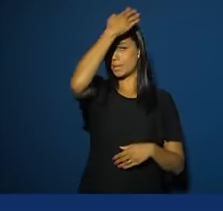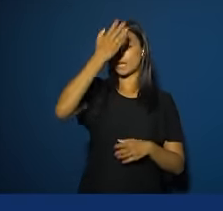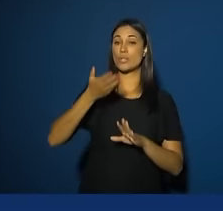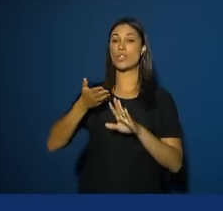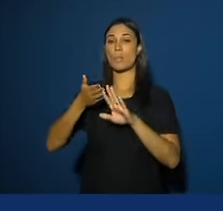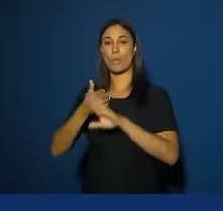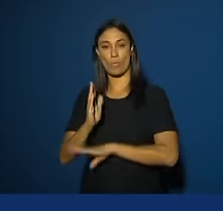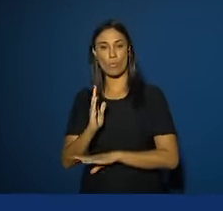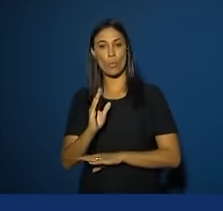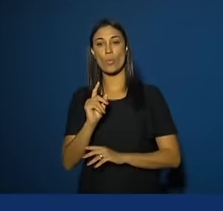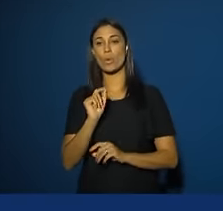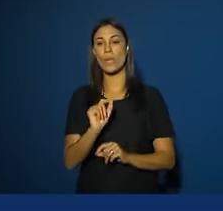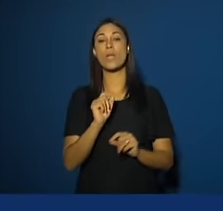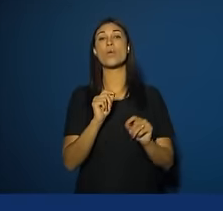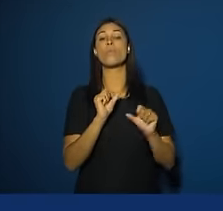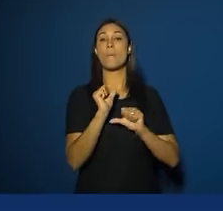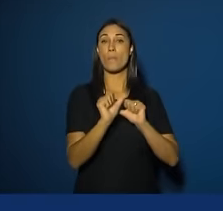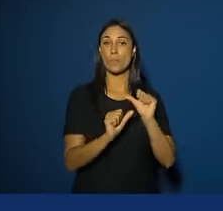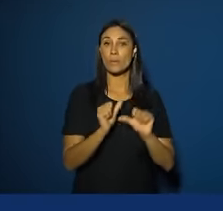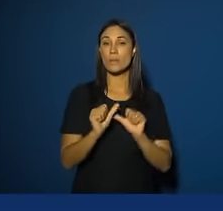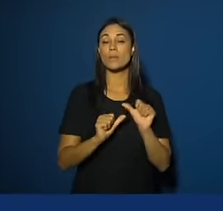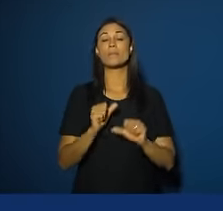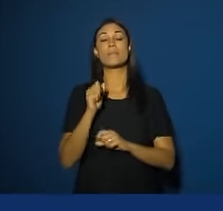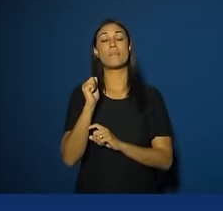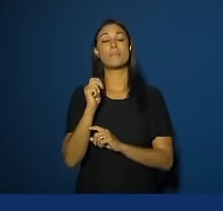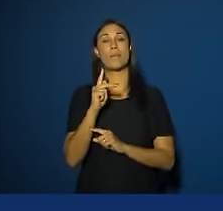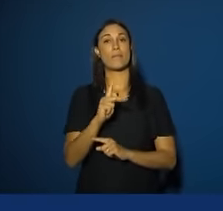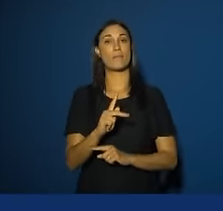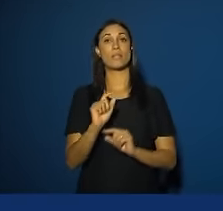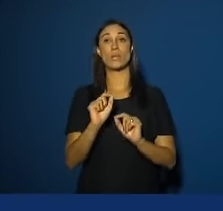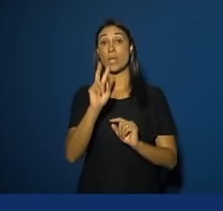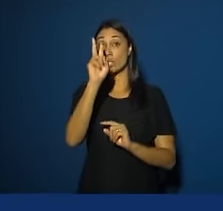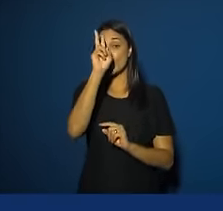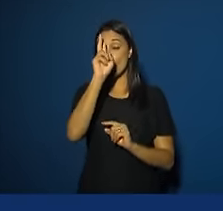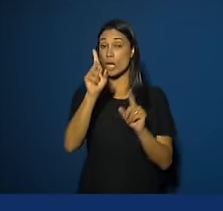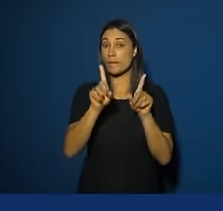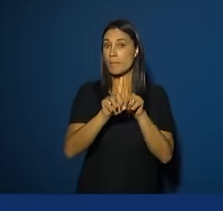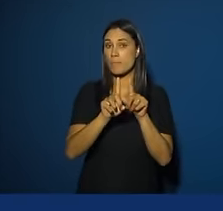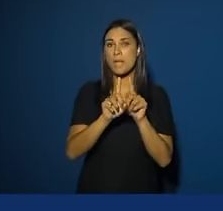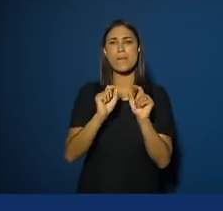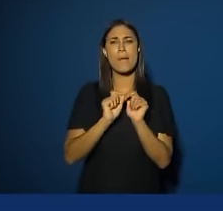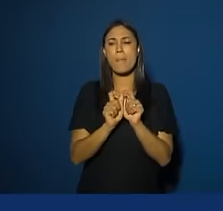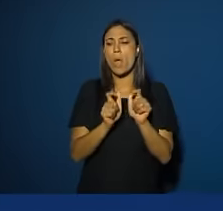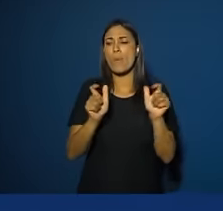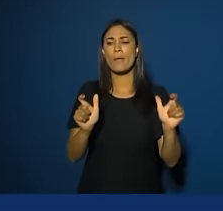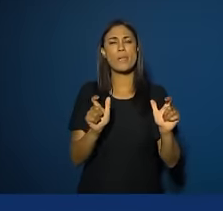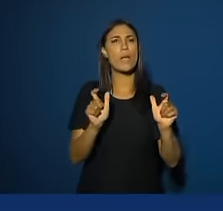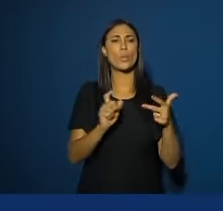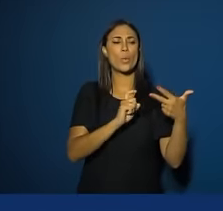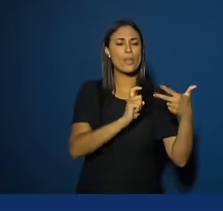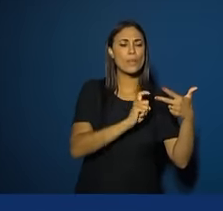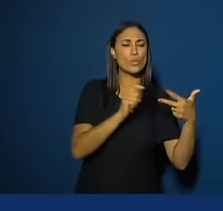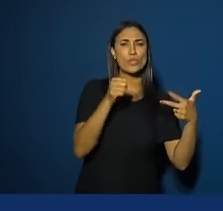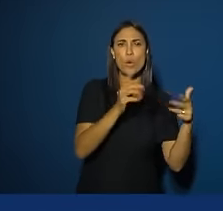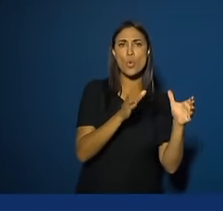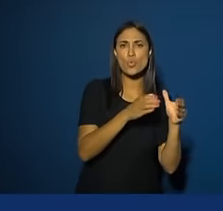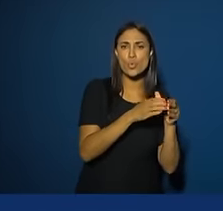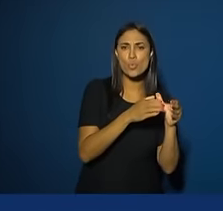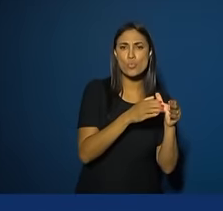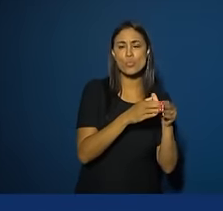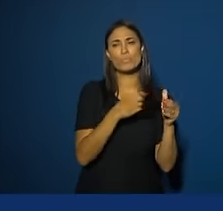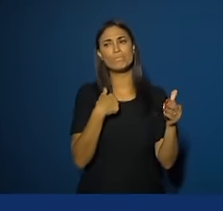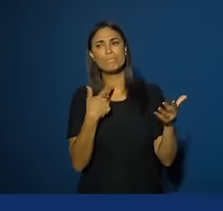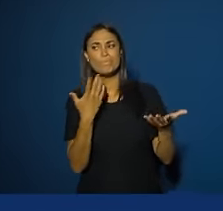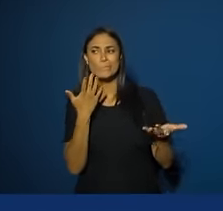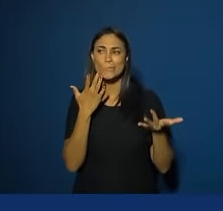aprovamos uma reforma da Previdência também histórica onde parte do próprio executivo hesitava se